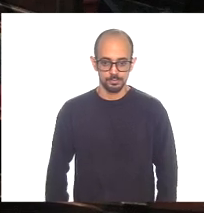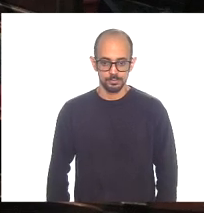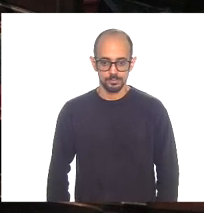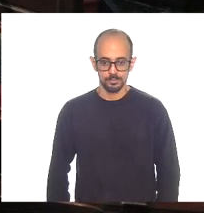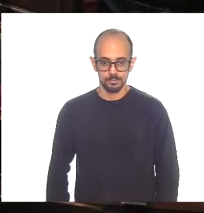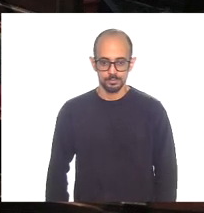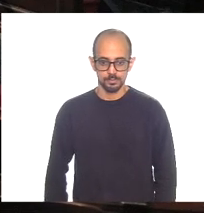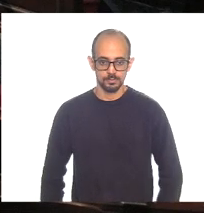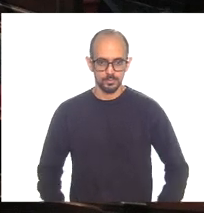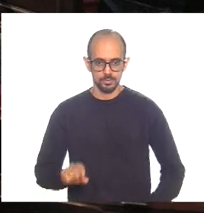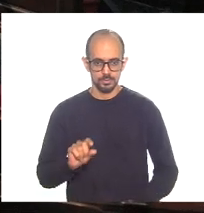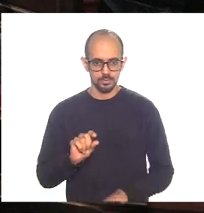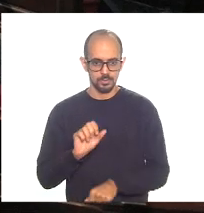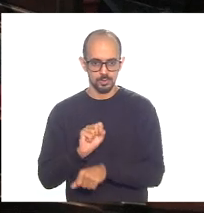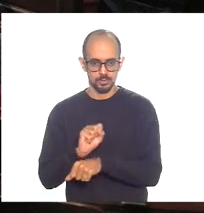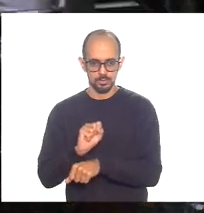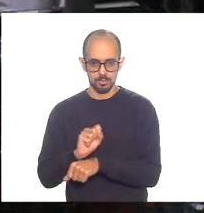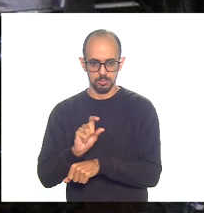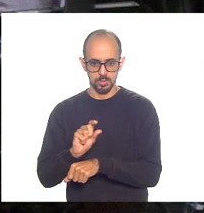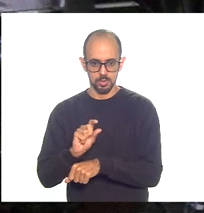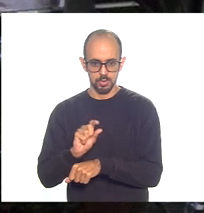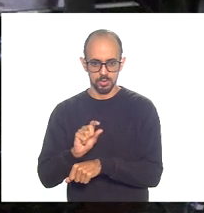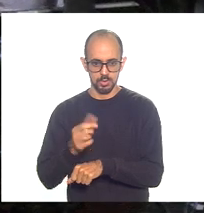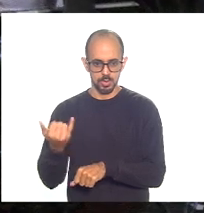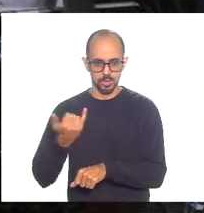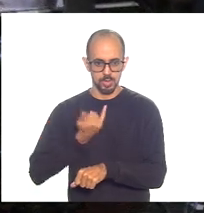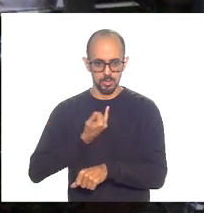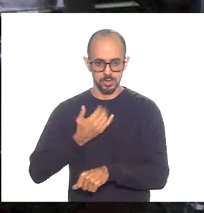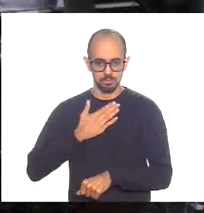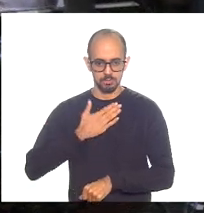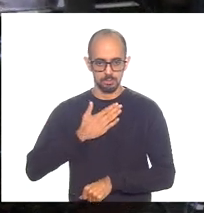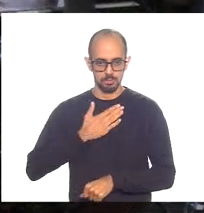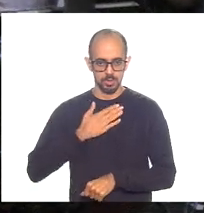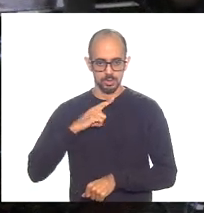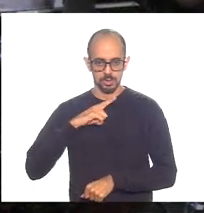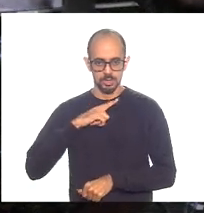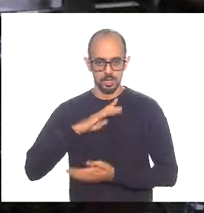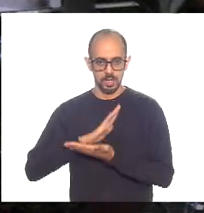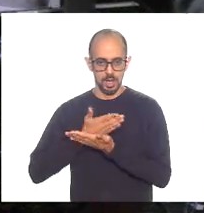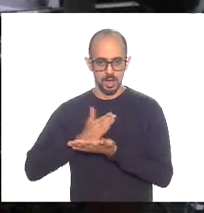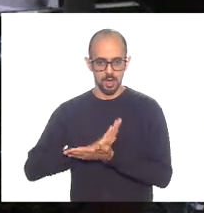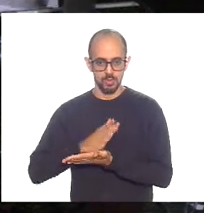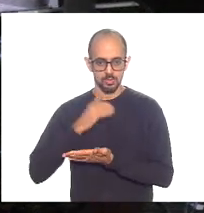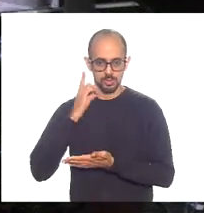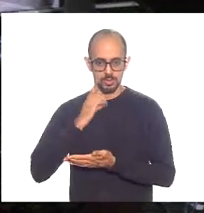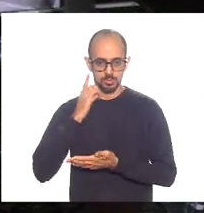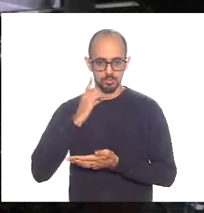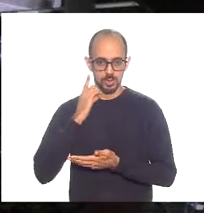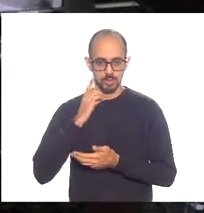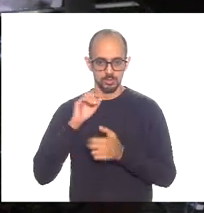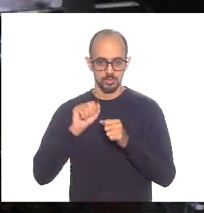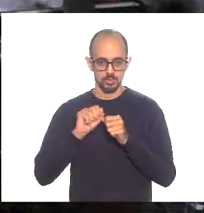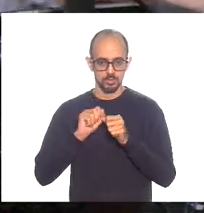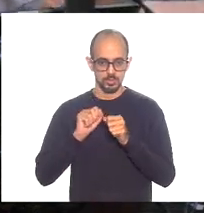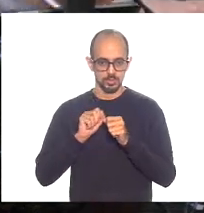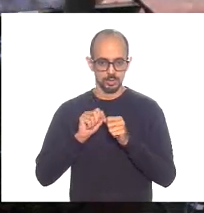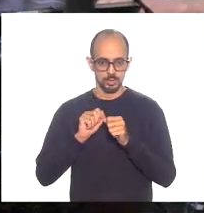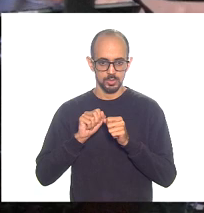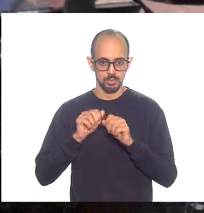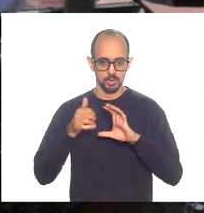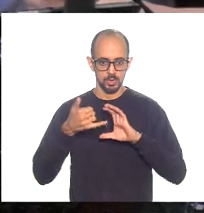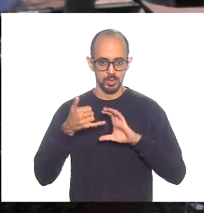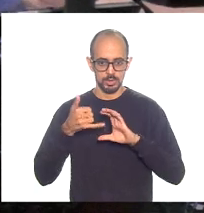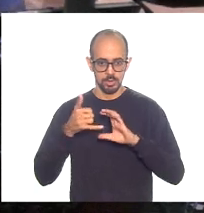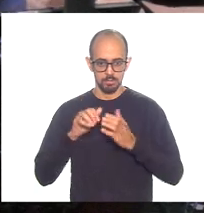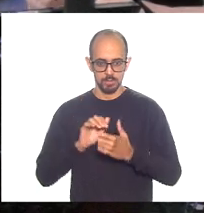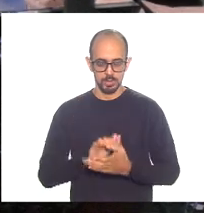Um instante, tia, por favor, que eu estou sendo informado que tem parlamentares ainda comparecendo via WhatsApp.